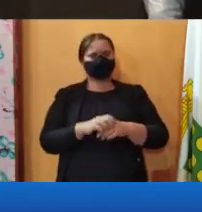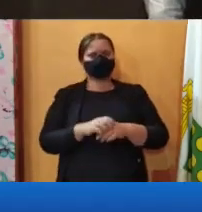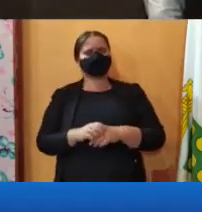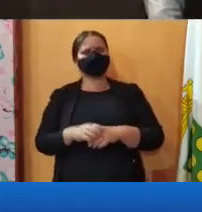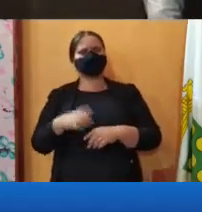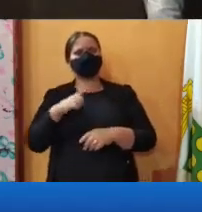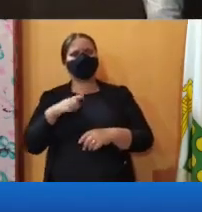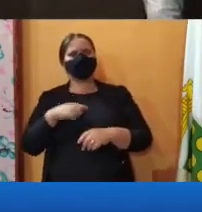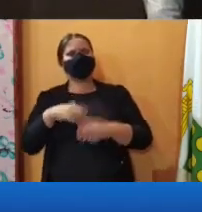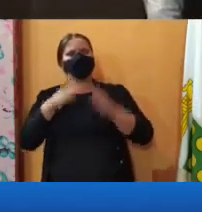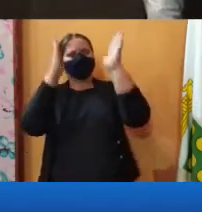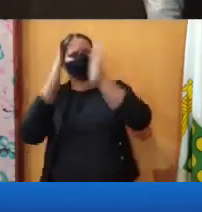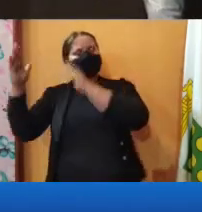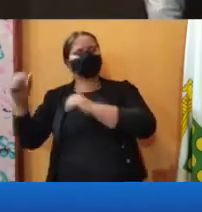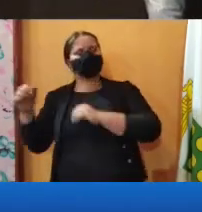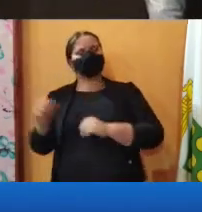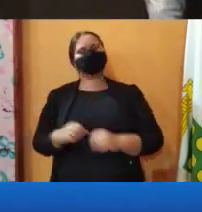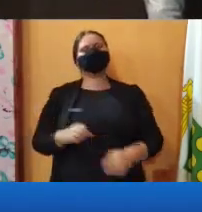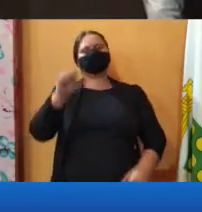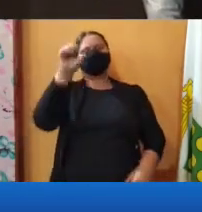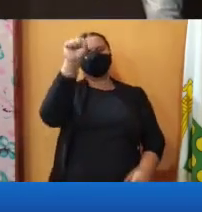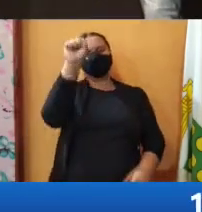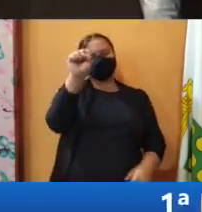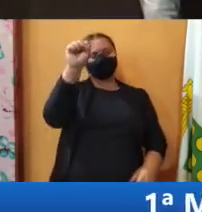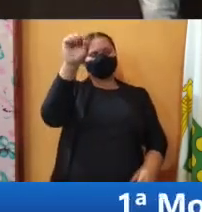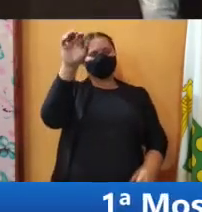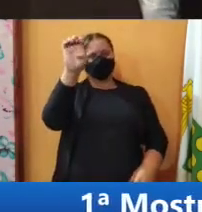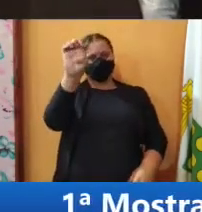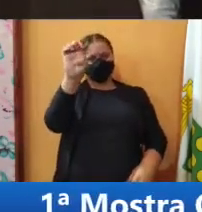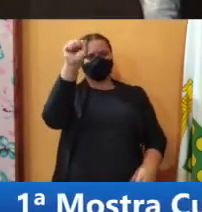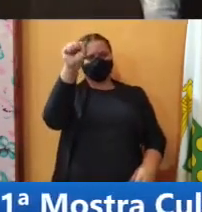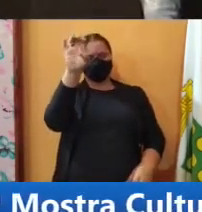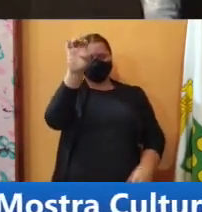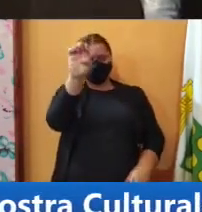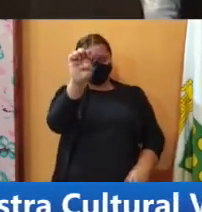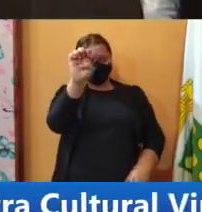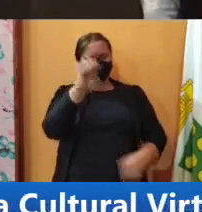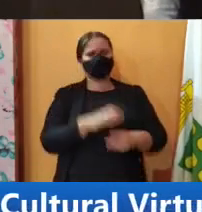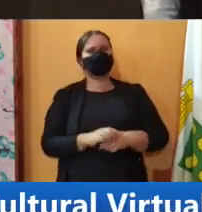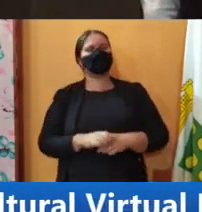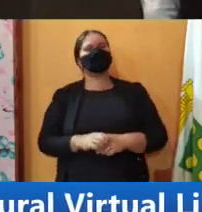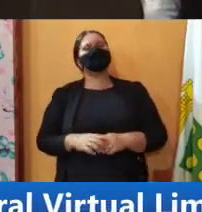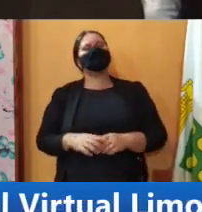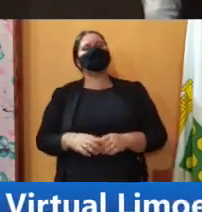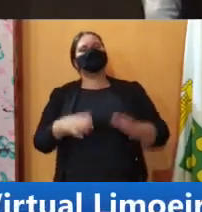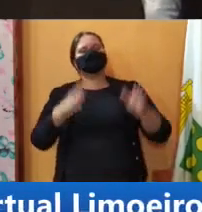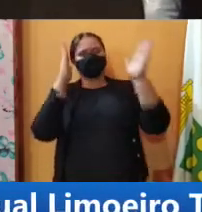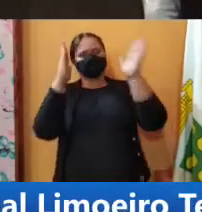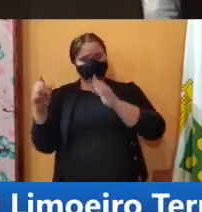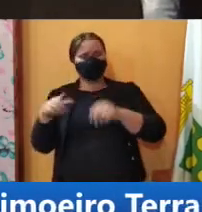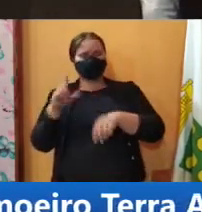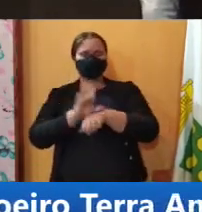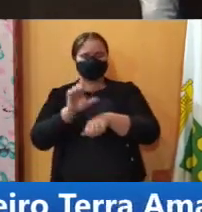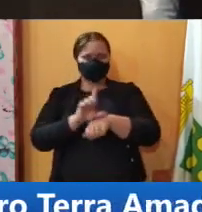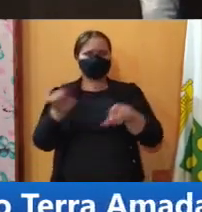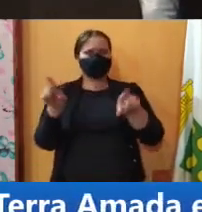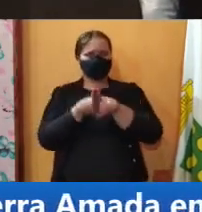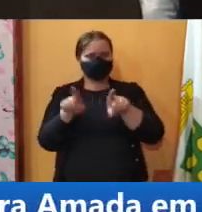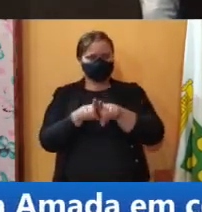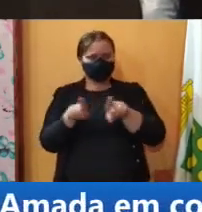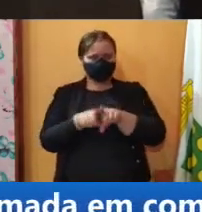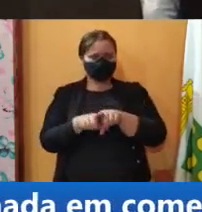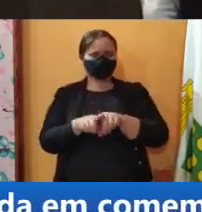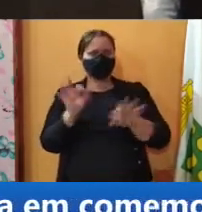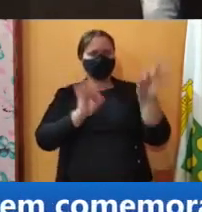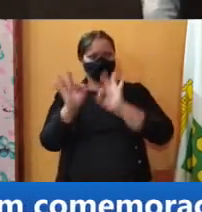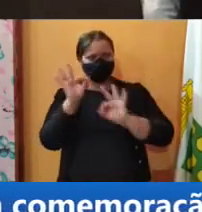comprar os tintas, para não sei o quê, é uma dificuldade danada para a gente. Eu estou já fazendo, Ana. É porque a Ana fica me segurando para não gastar. Aí eu